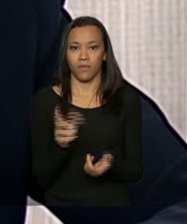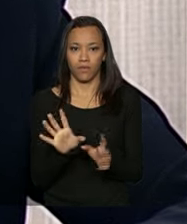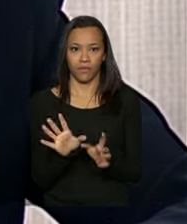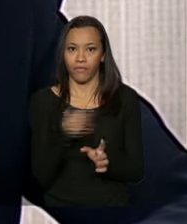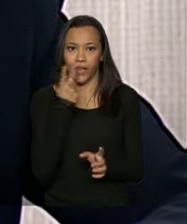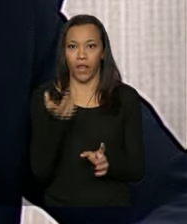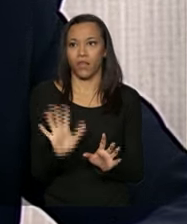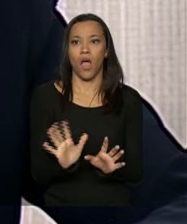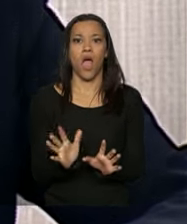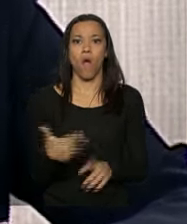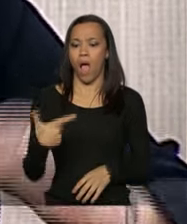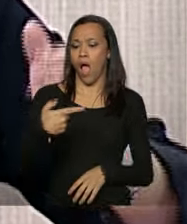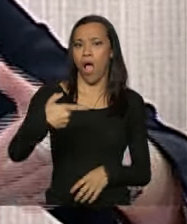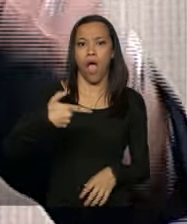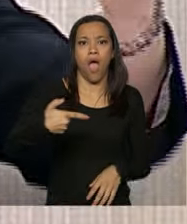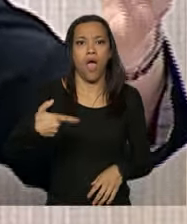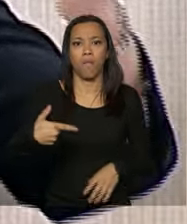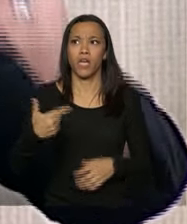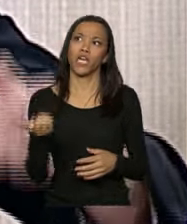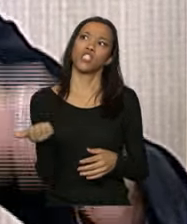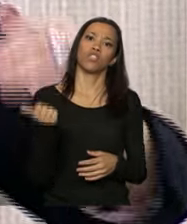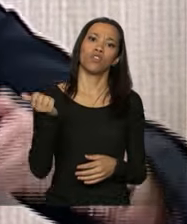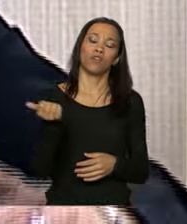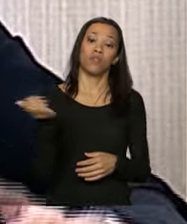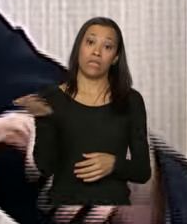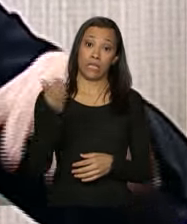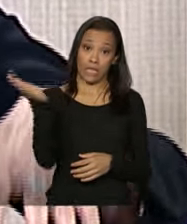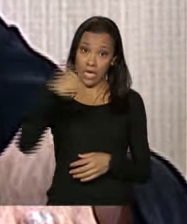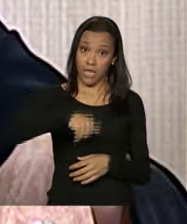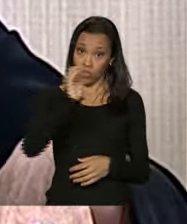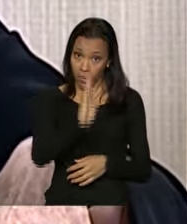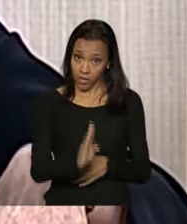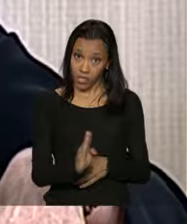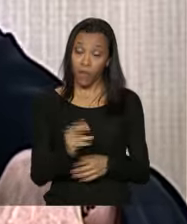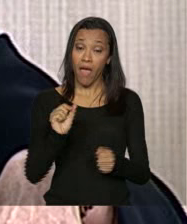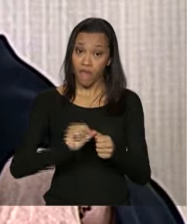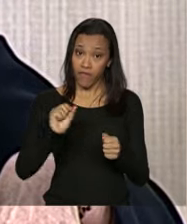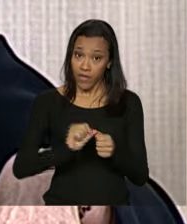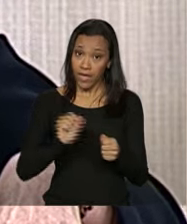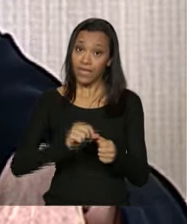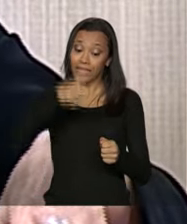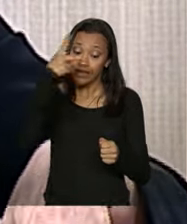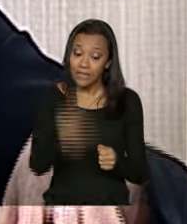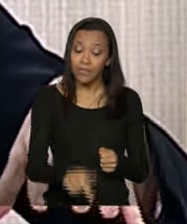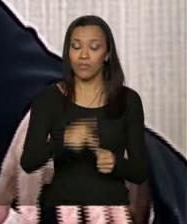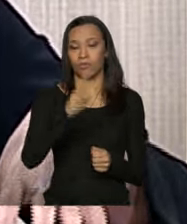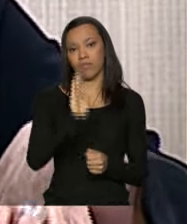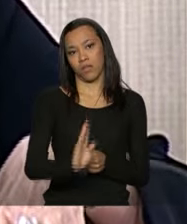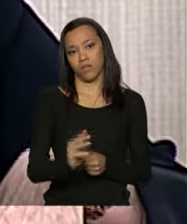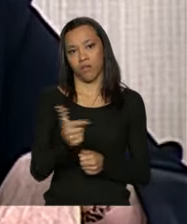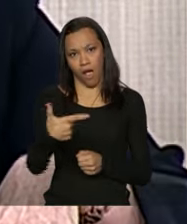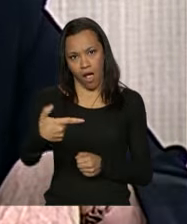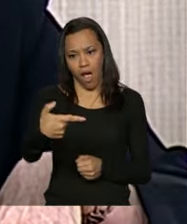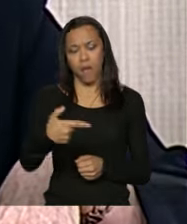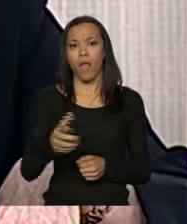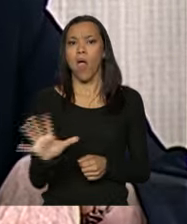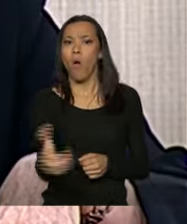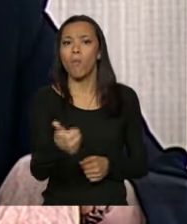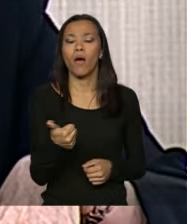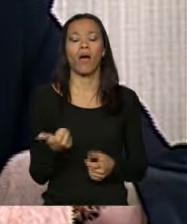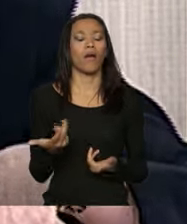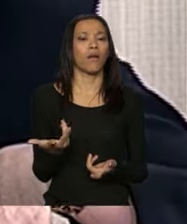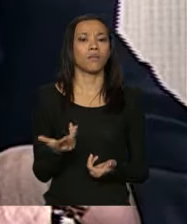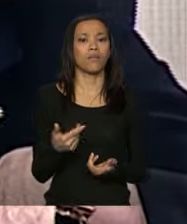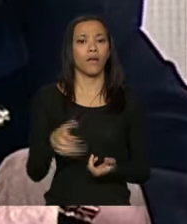para dizer não, a arma de fogo que vem de fora que mata. Não, não é a arma fabricada no país. É a arma furtada, é a arma